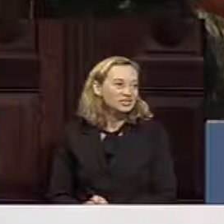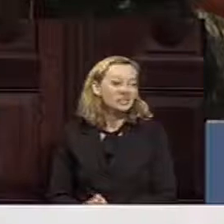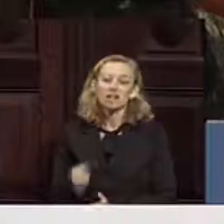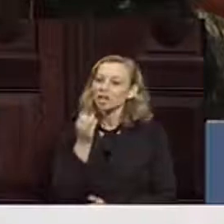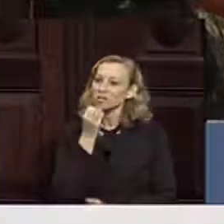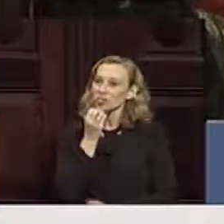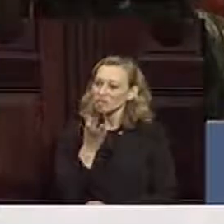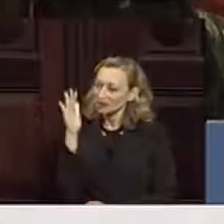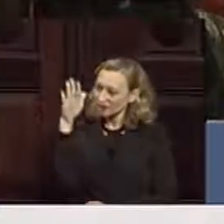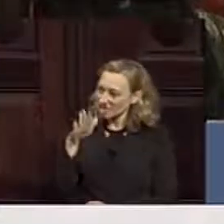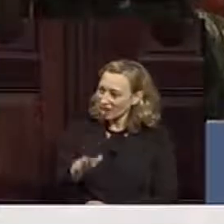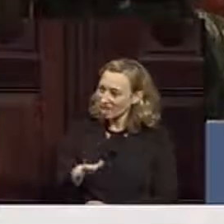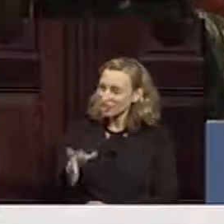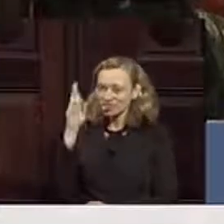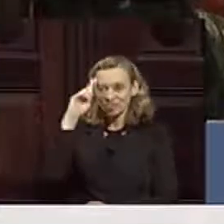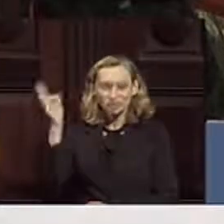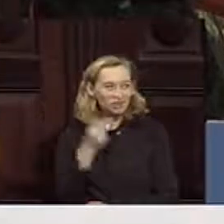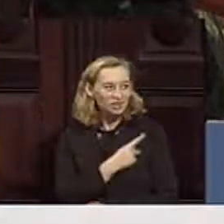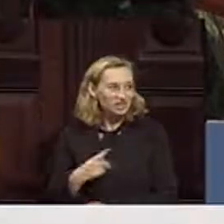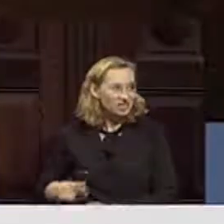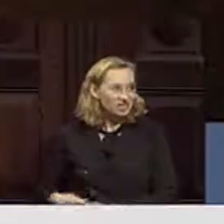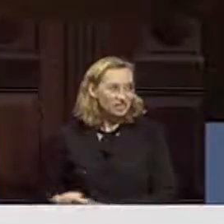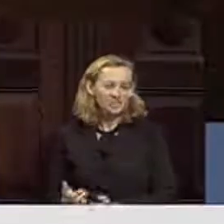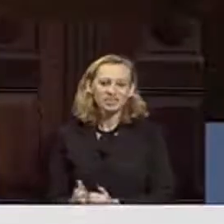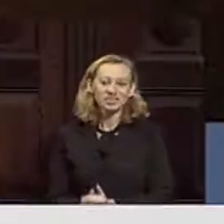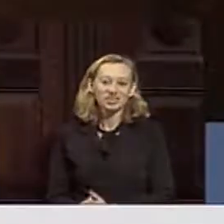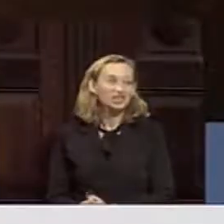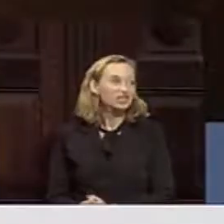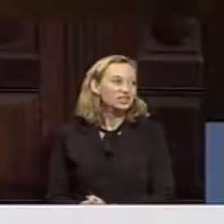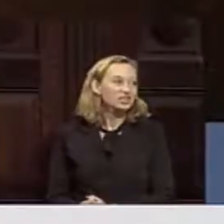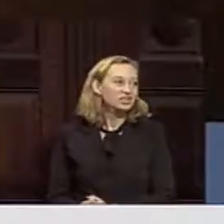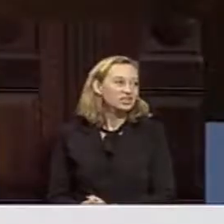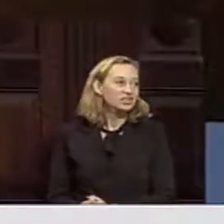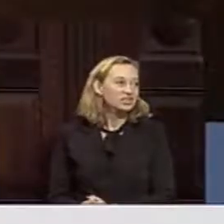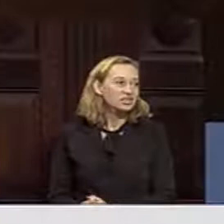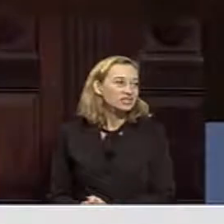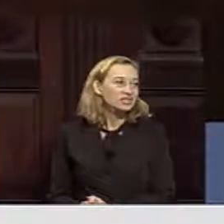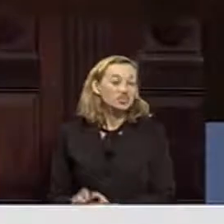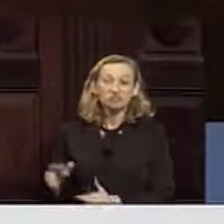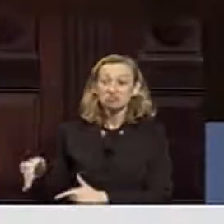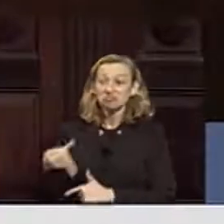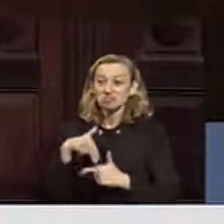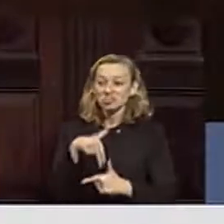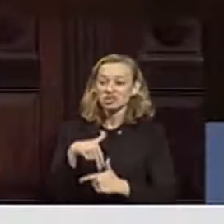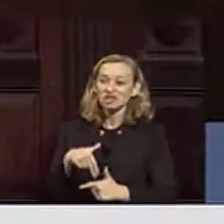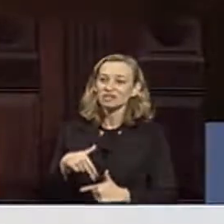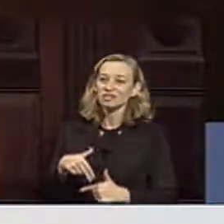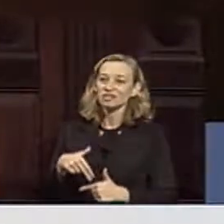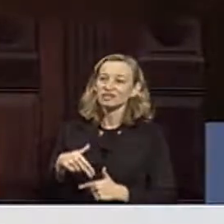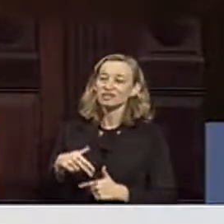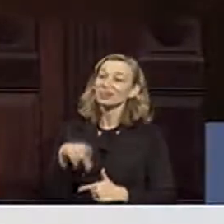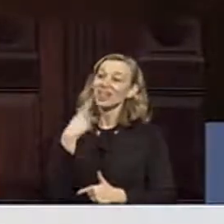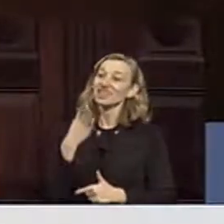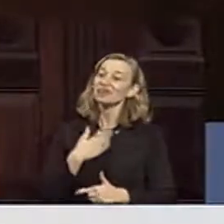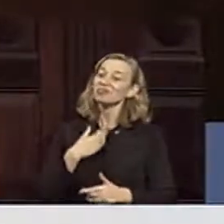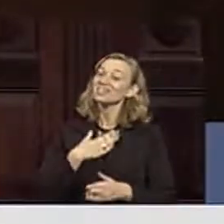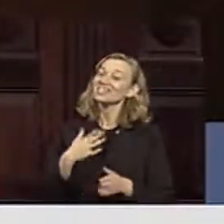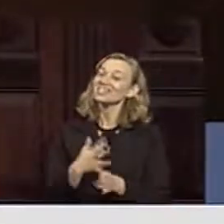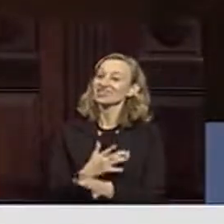Boa tarde, senhor presidente, demais deputados. Na verdade, hoje eu venho à tribuna falar da minha cidade de